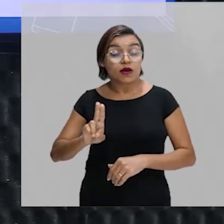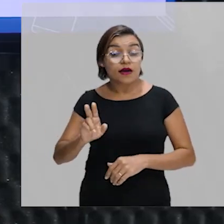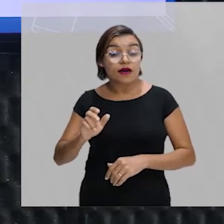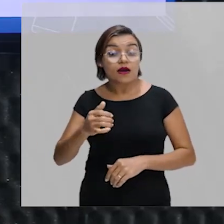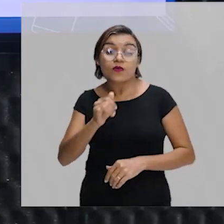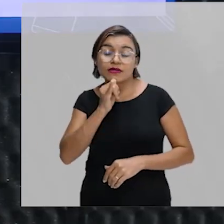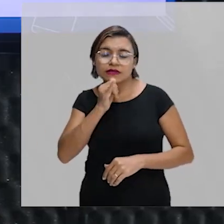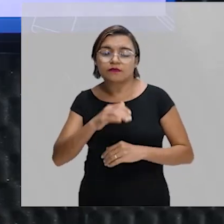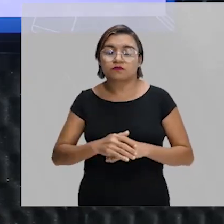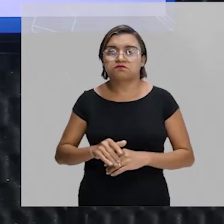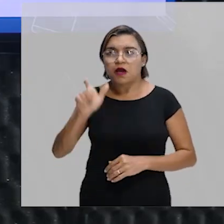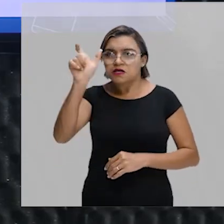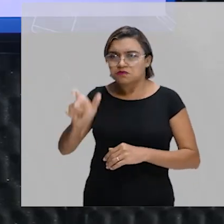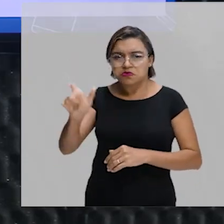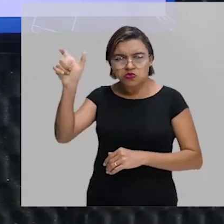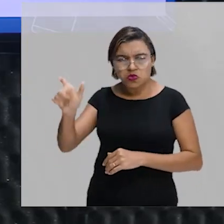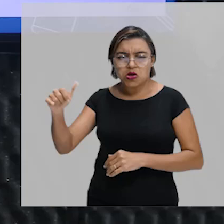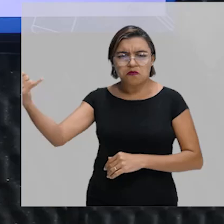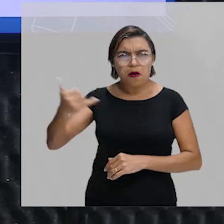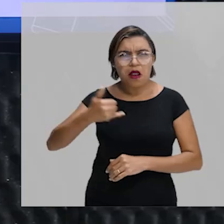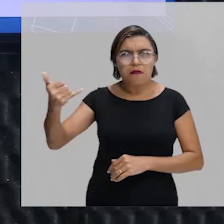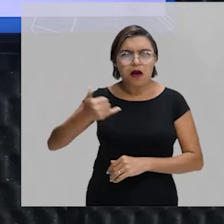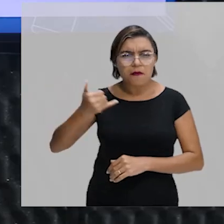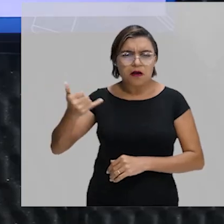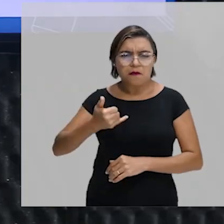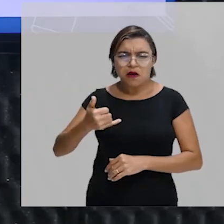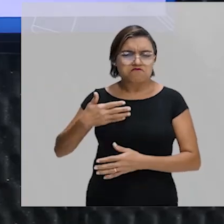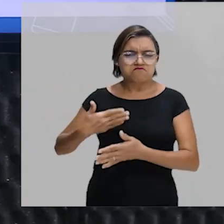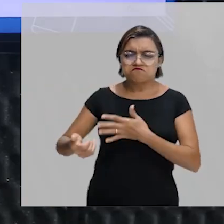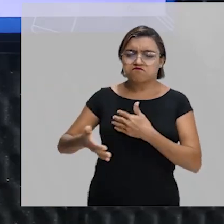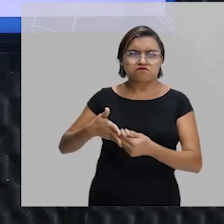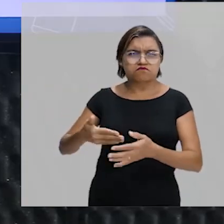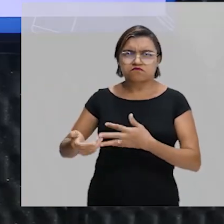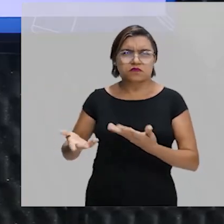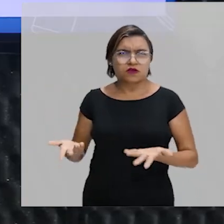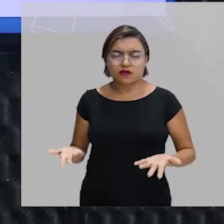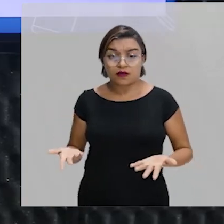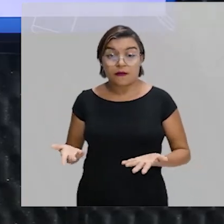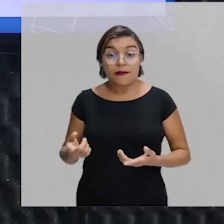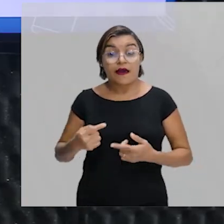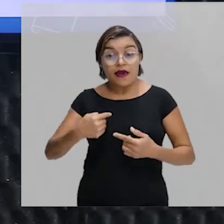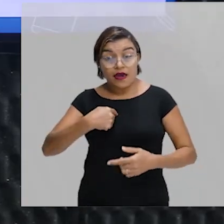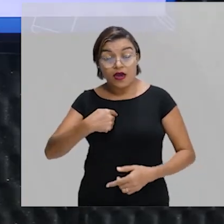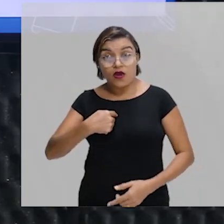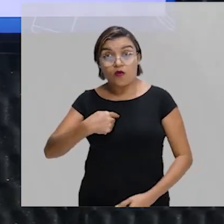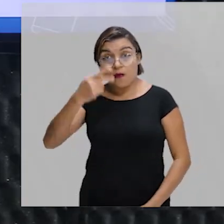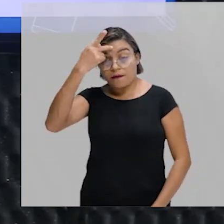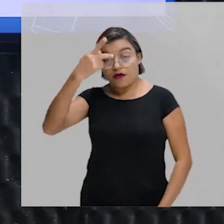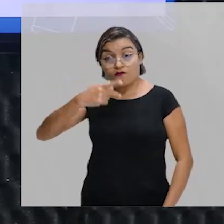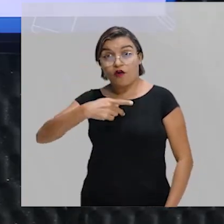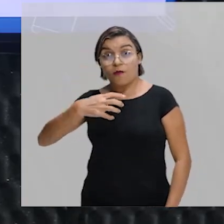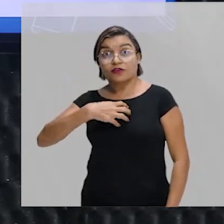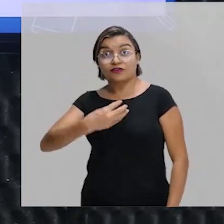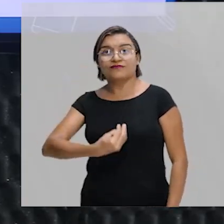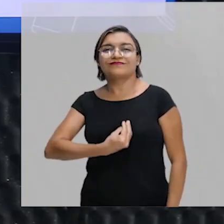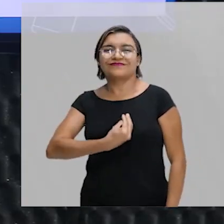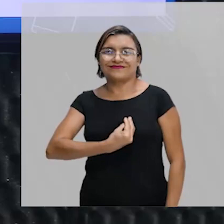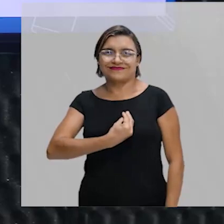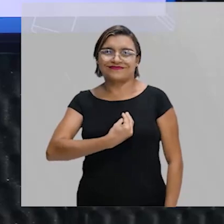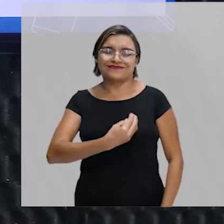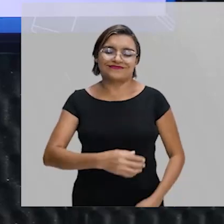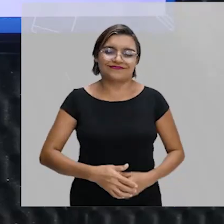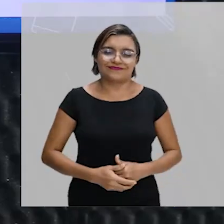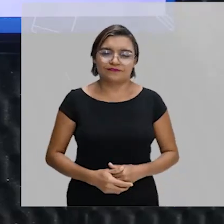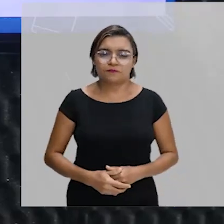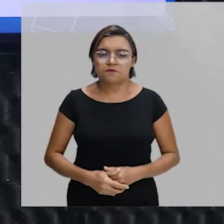Digam o que disserem, que eu posso também traduzir como digam o que quiserem, eu vou viver do meu